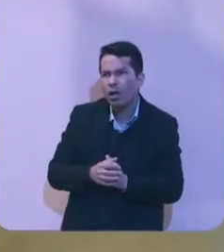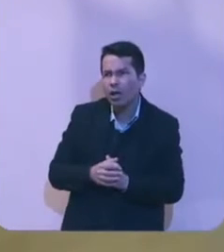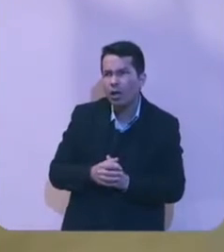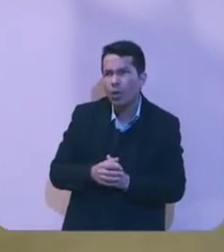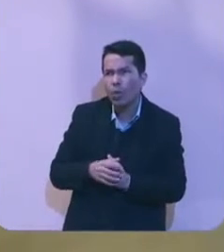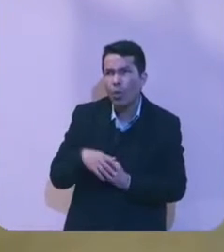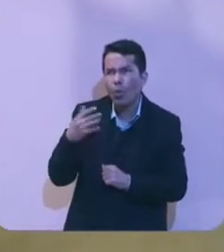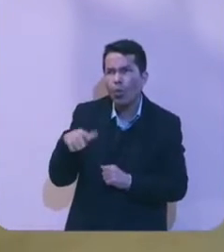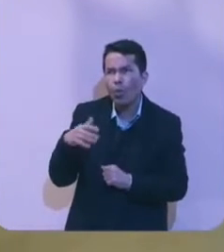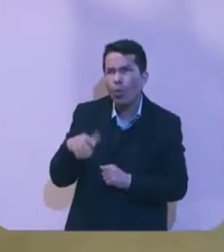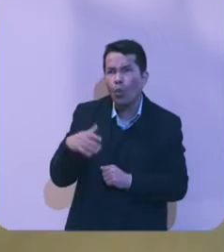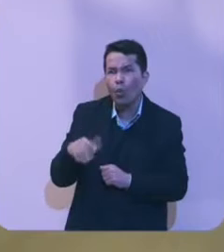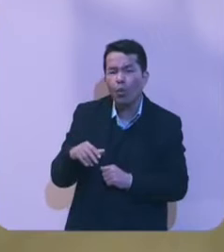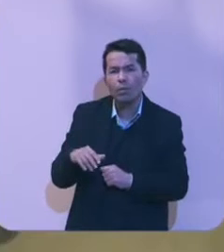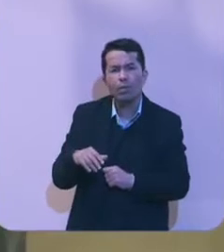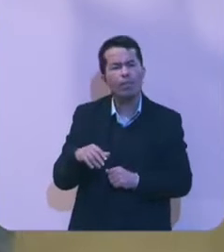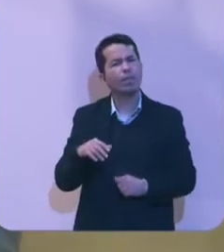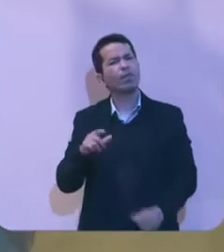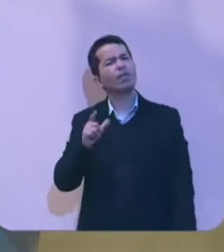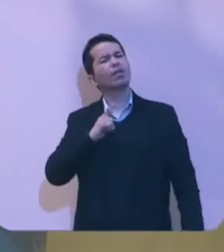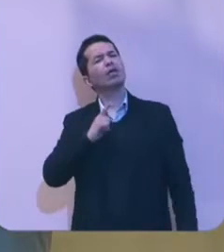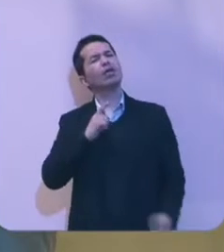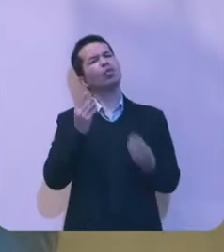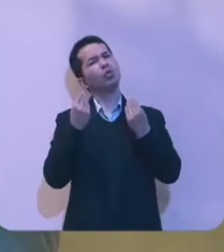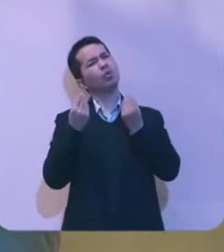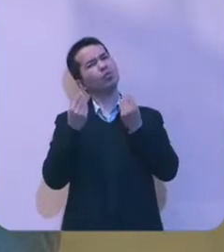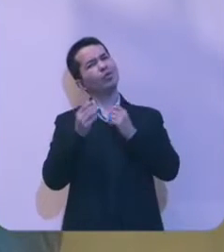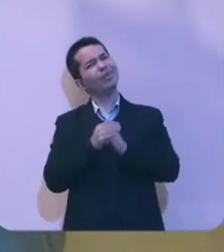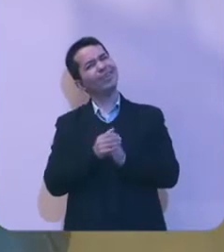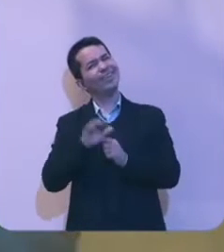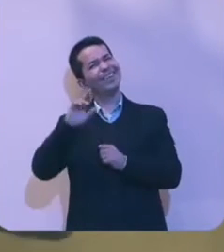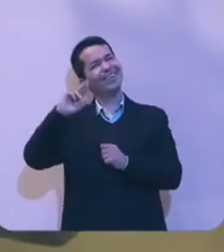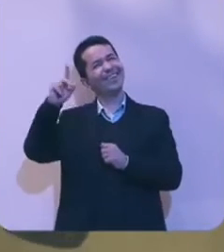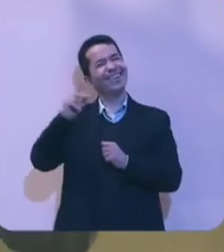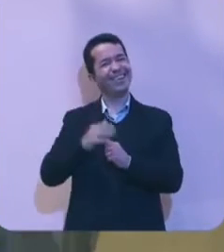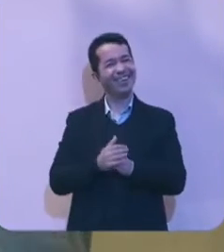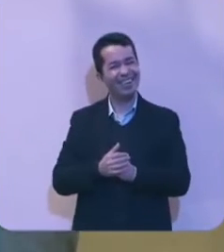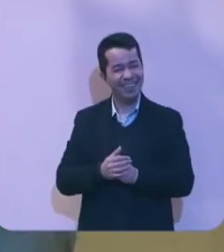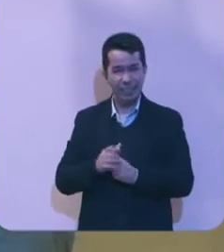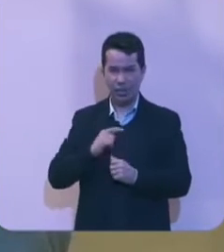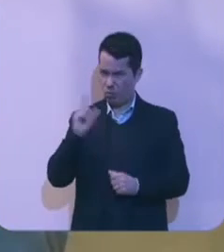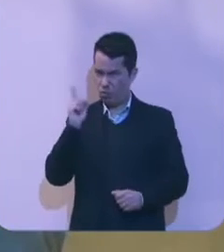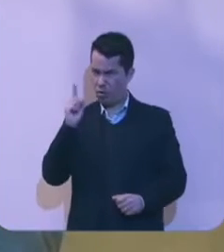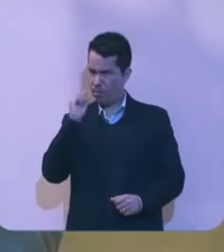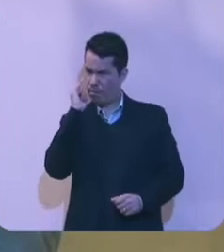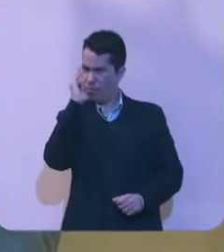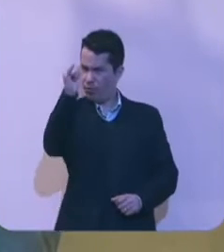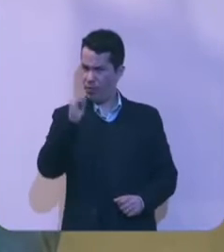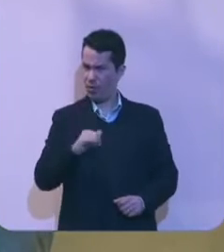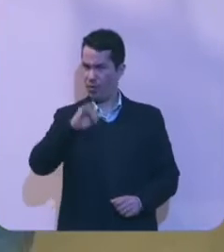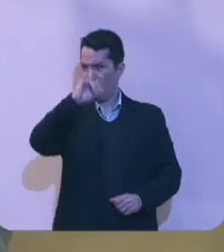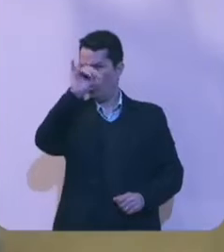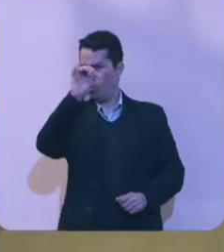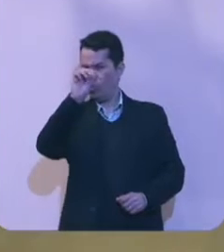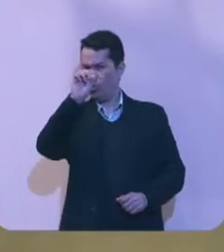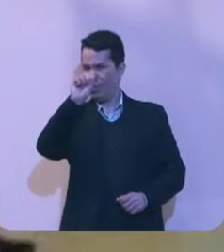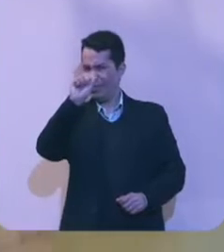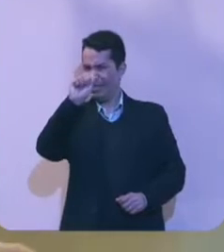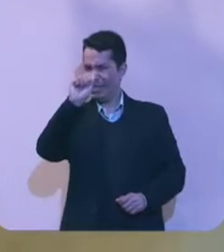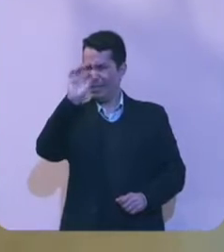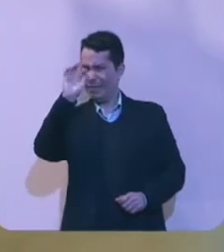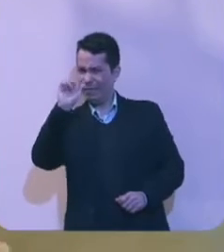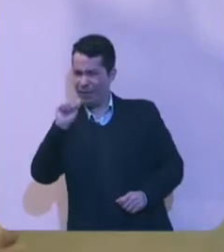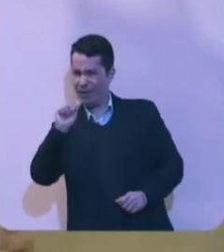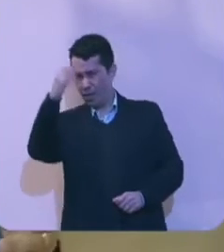dada por um profeta, mas foi dada por um cantor, um levita que estava lá. E estava lá a